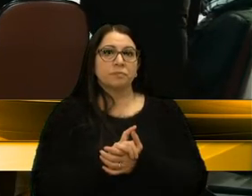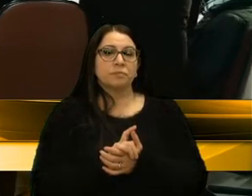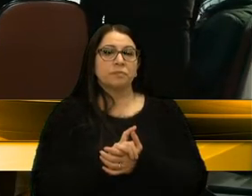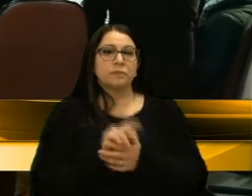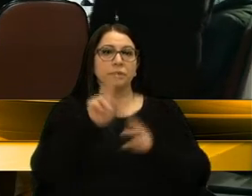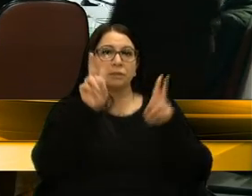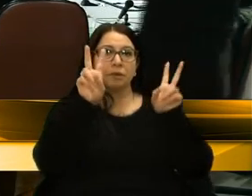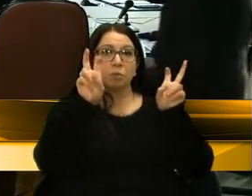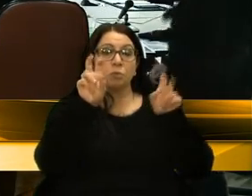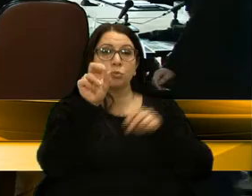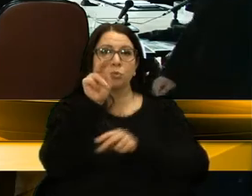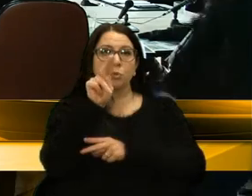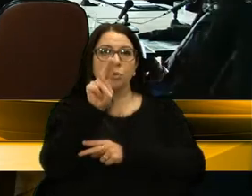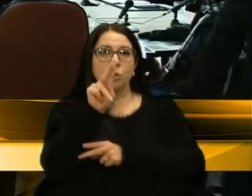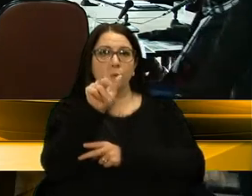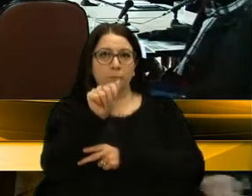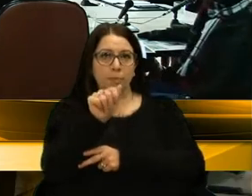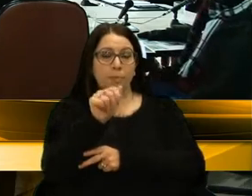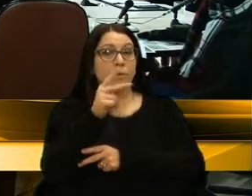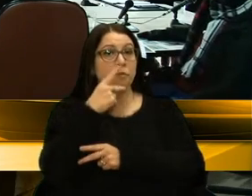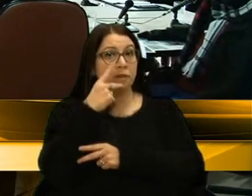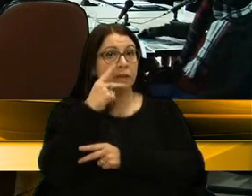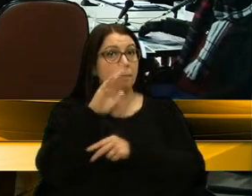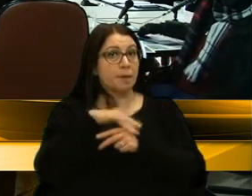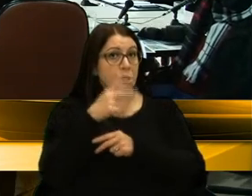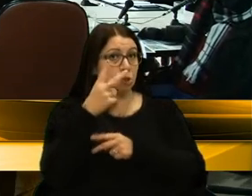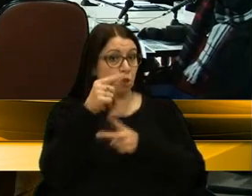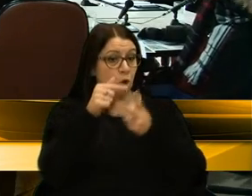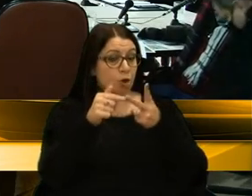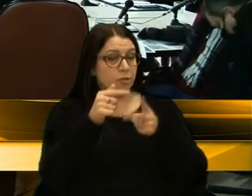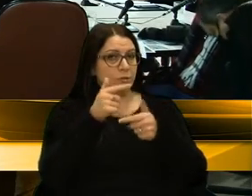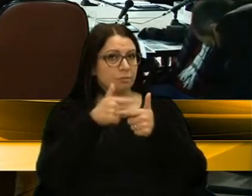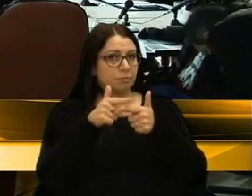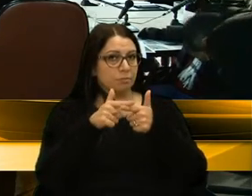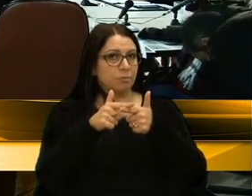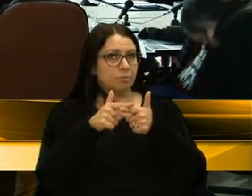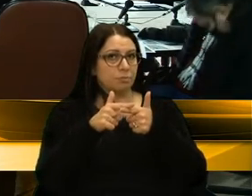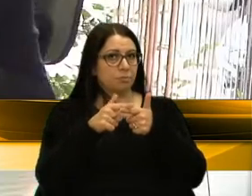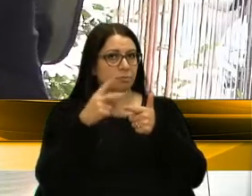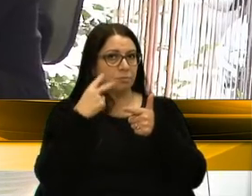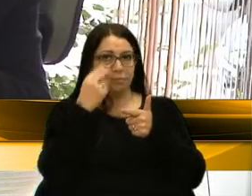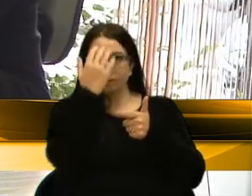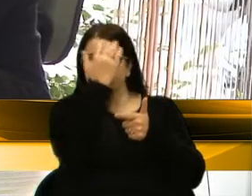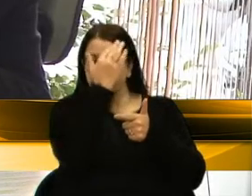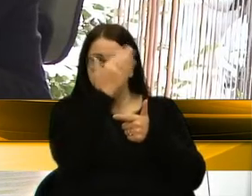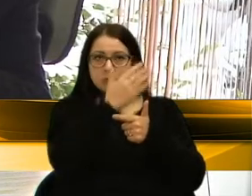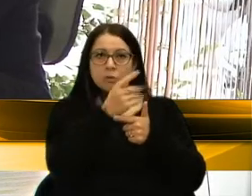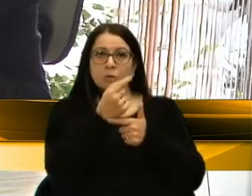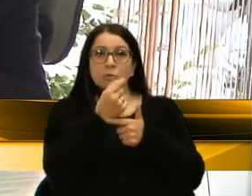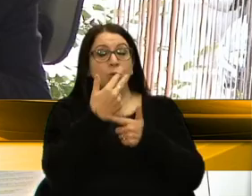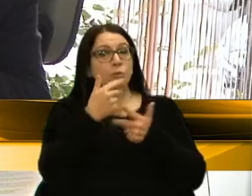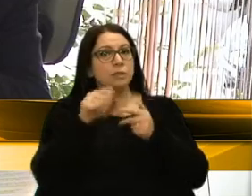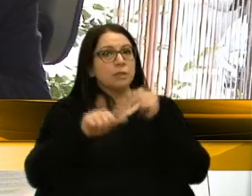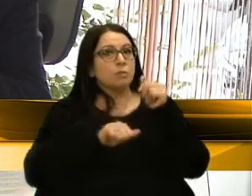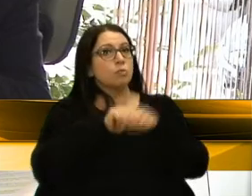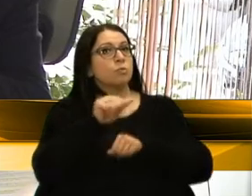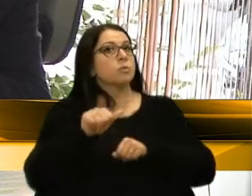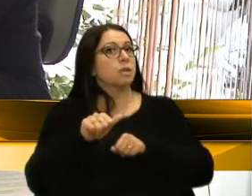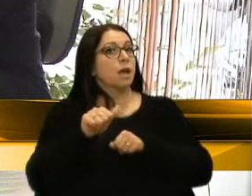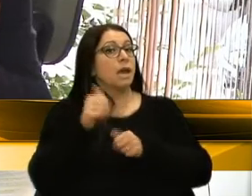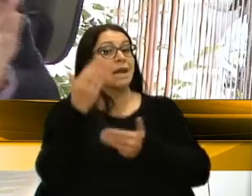da UPA. Eu posso solicitar pelo menos mais 2 problemas, vereadora Diló. Algo tem que mudar na